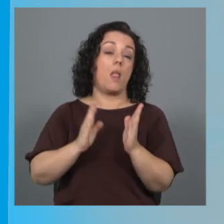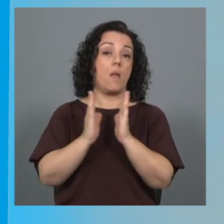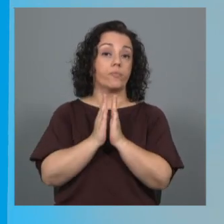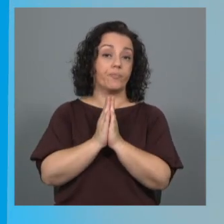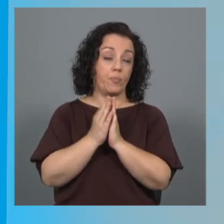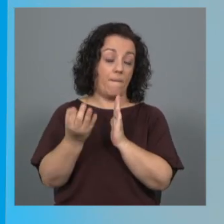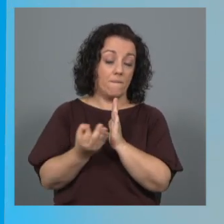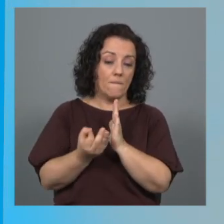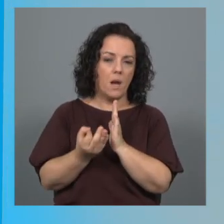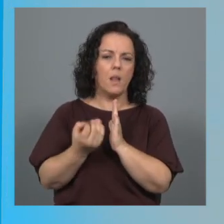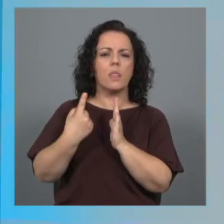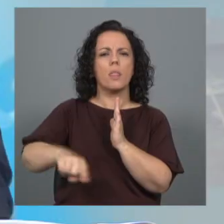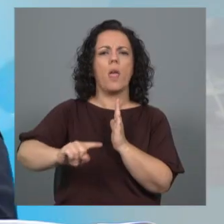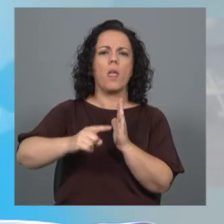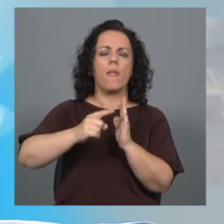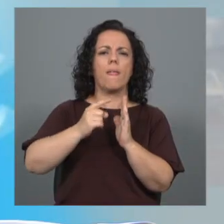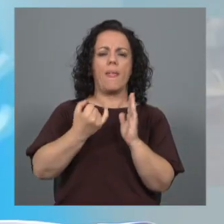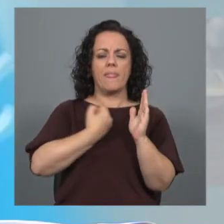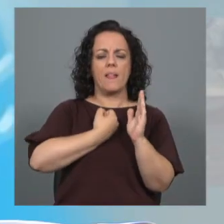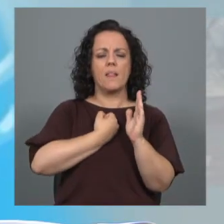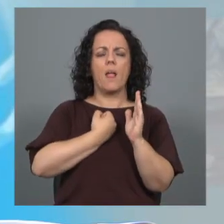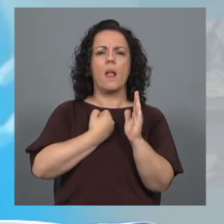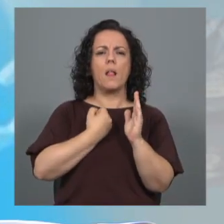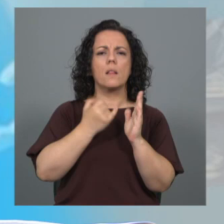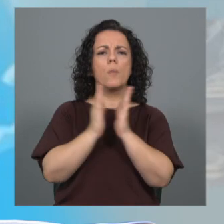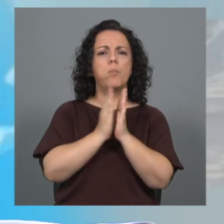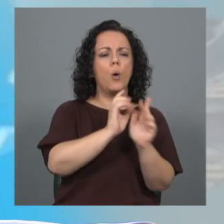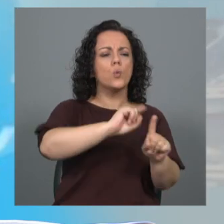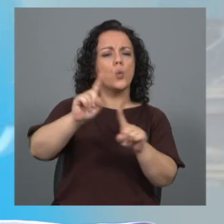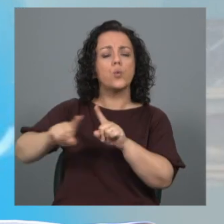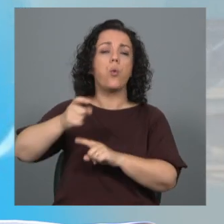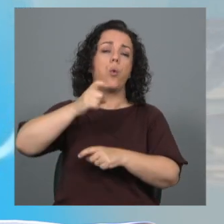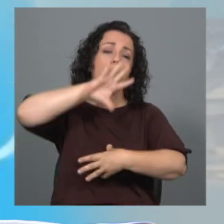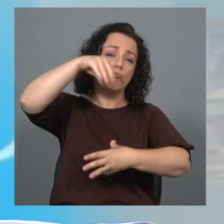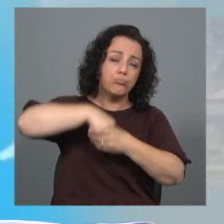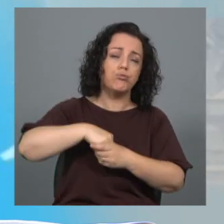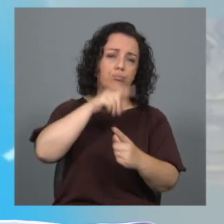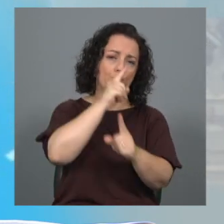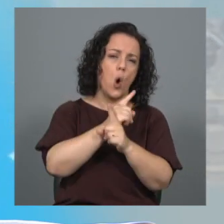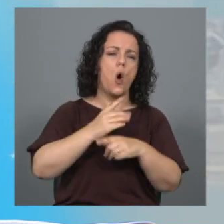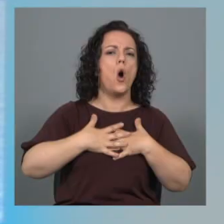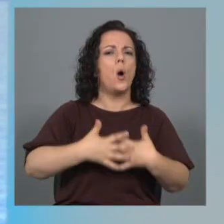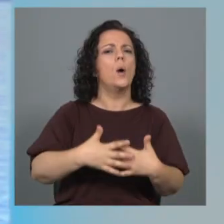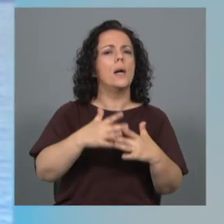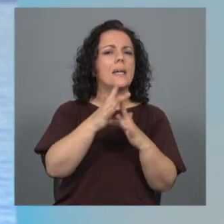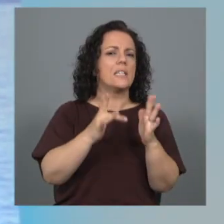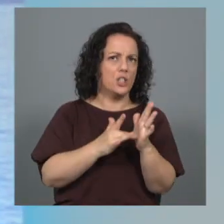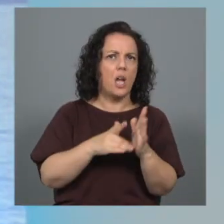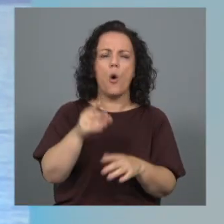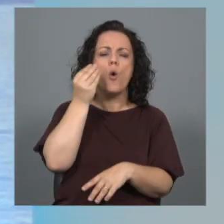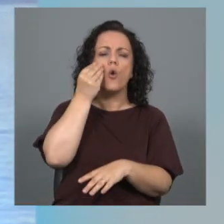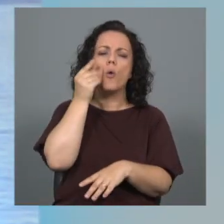junta as diferentes identidades cristãs. Como é que é organizar este trabalho, ao fim e ao